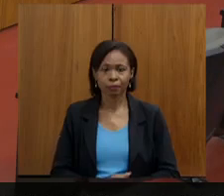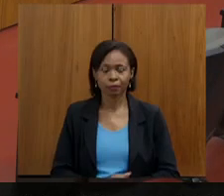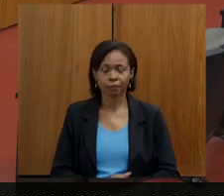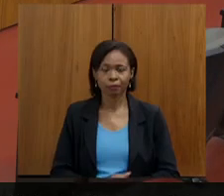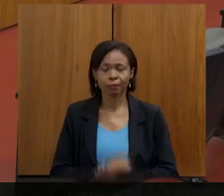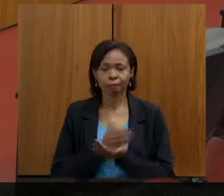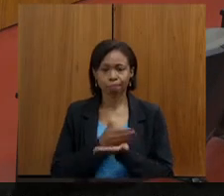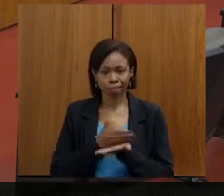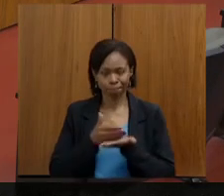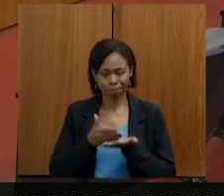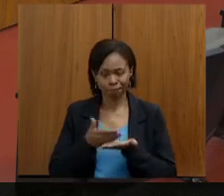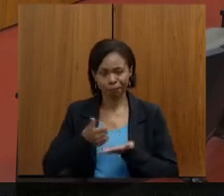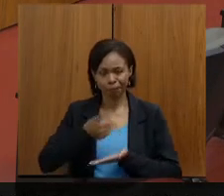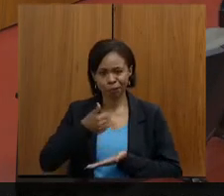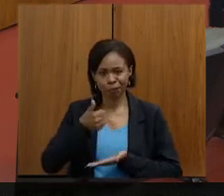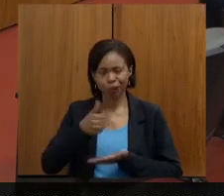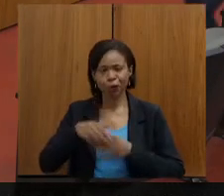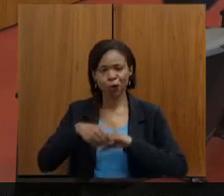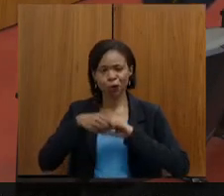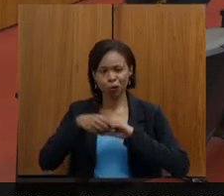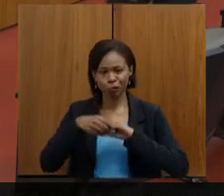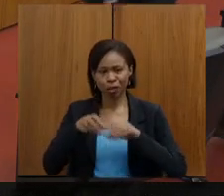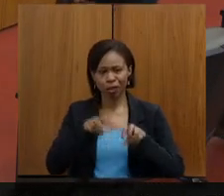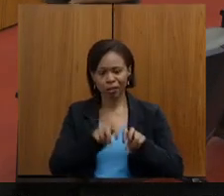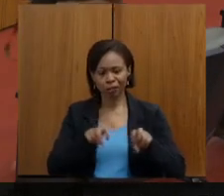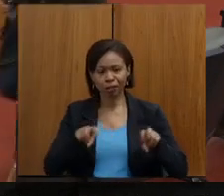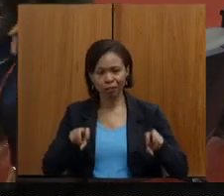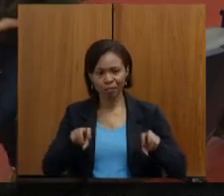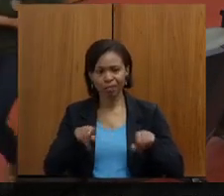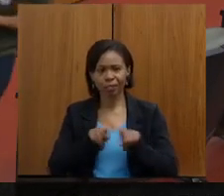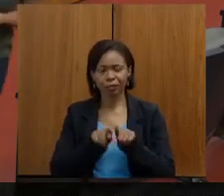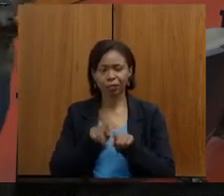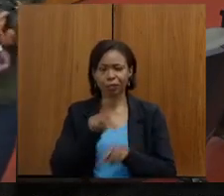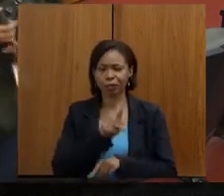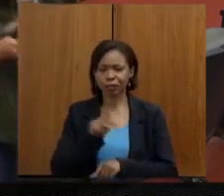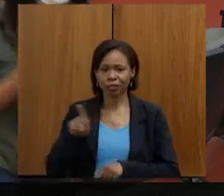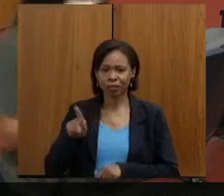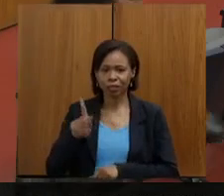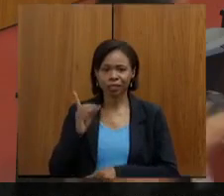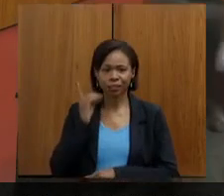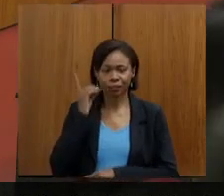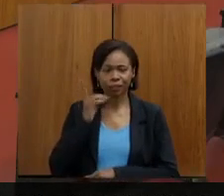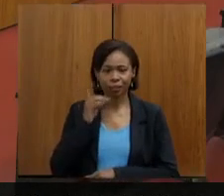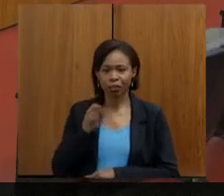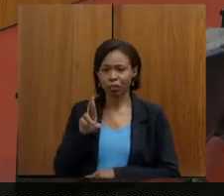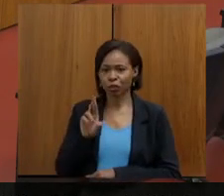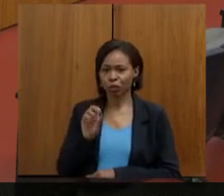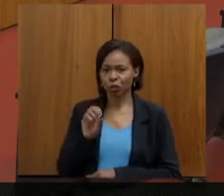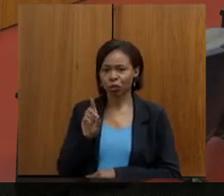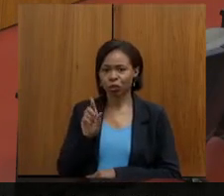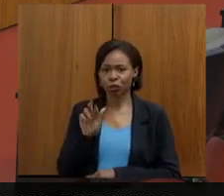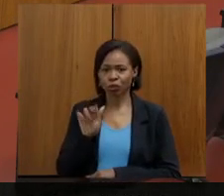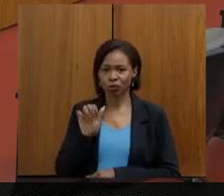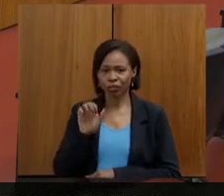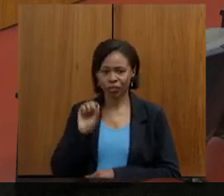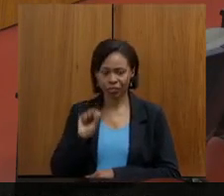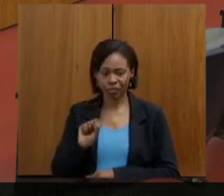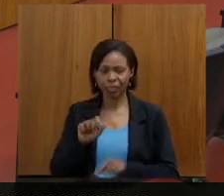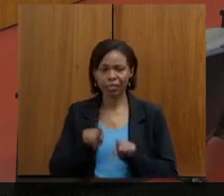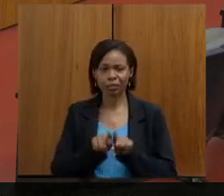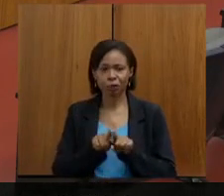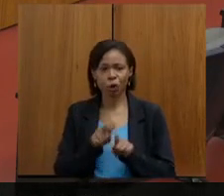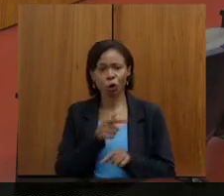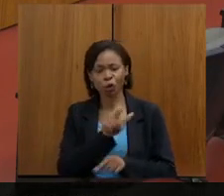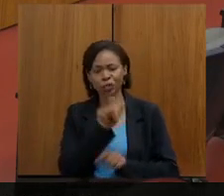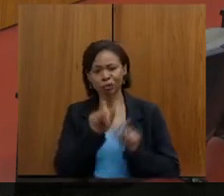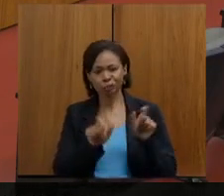inicialmente é complementar à mesa Como está o nosso Presidente Deputado Rodrigues EA todos os demais que estão aqui